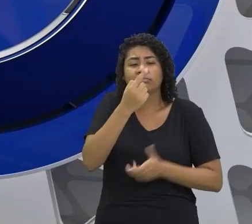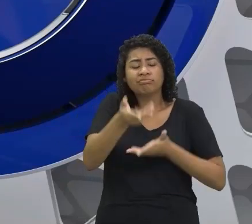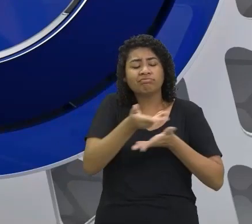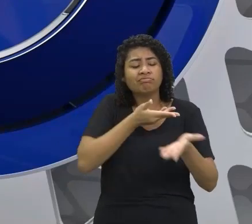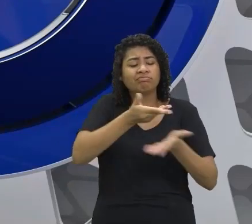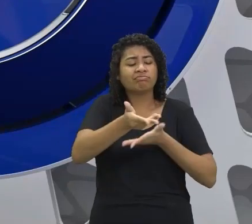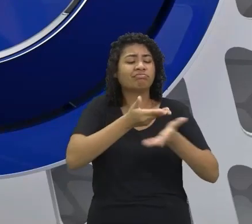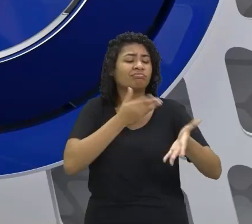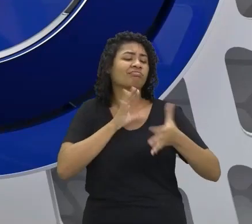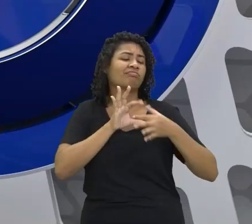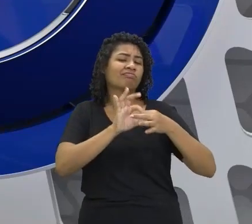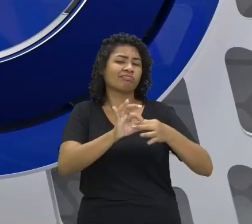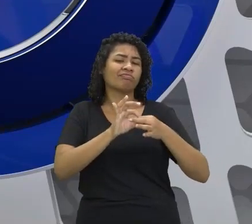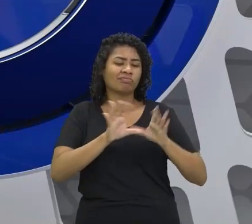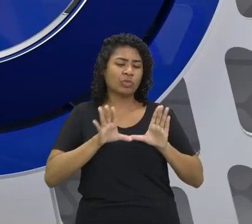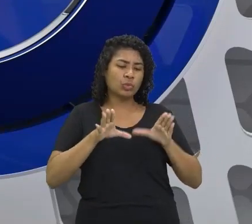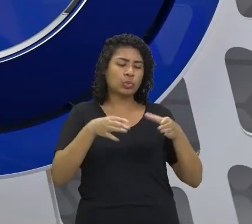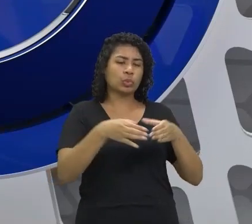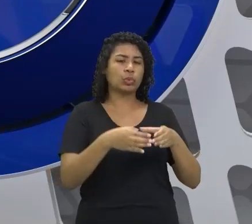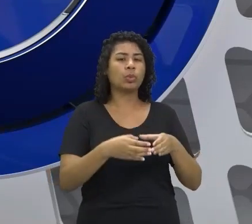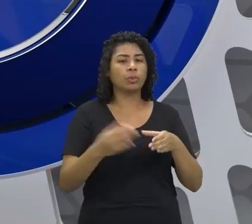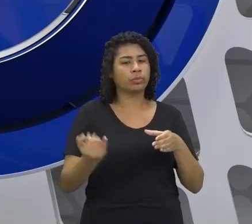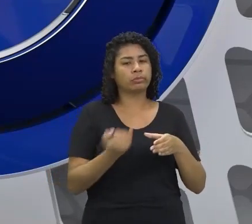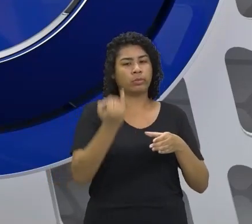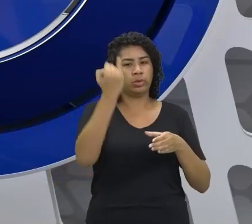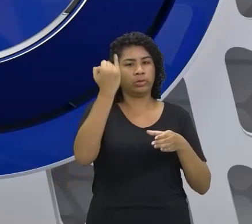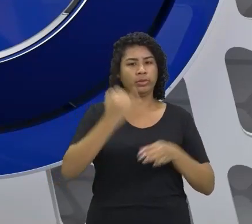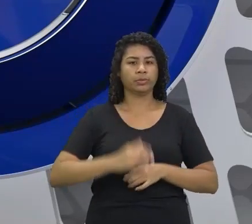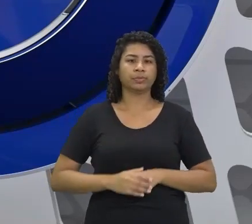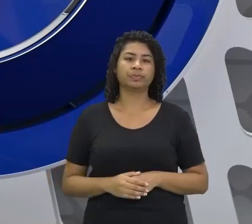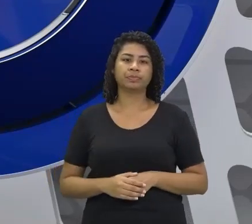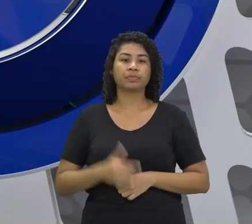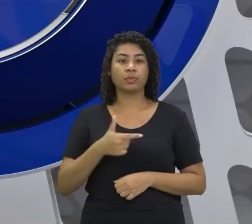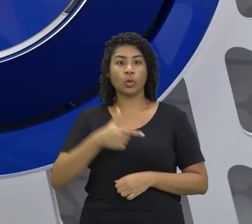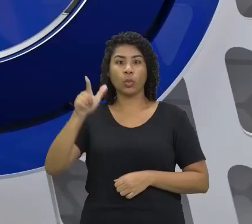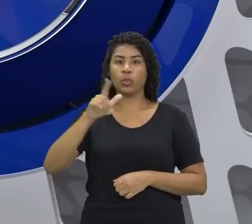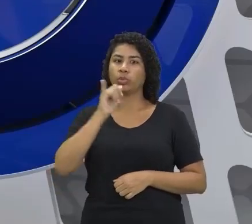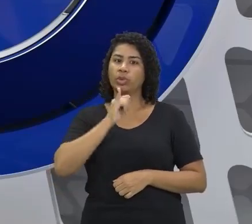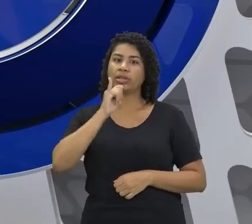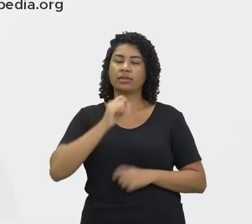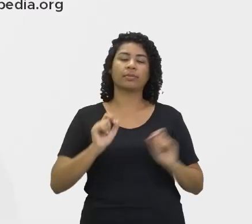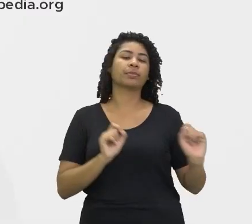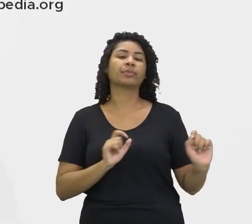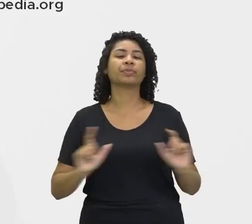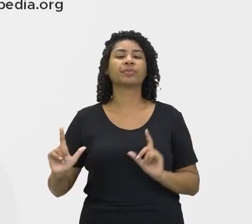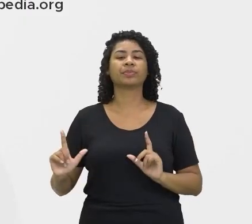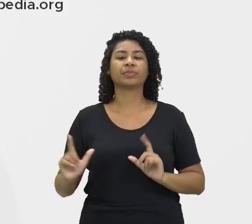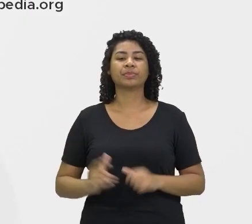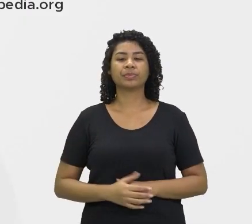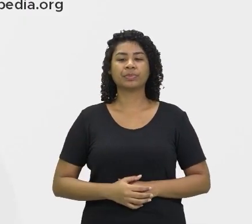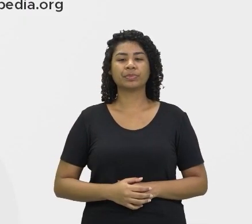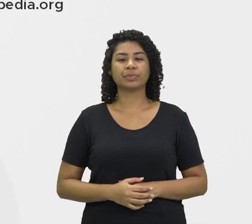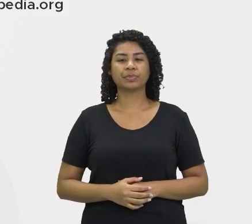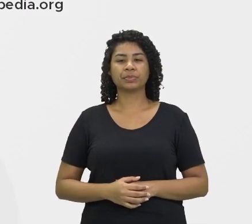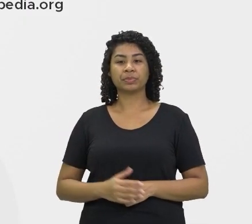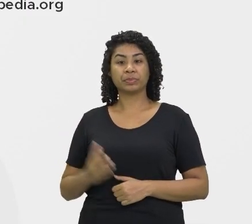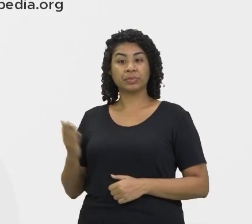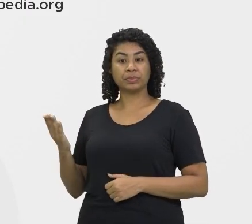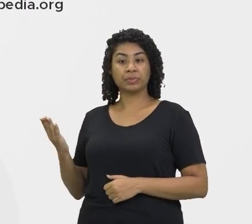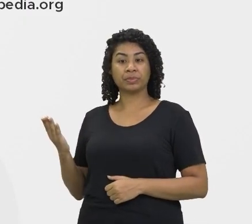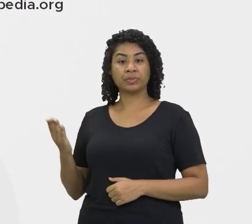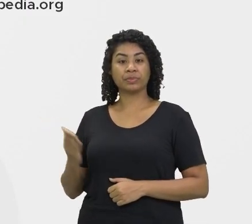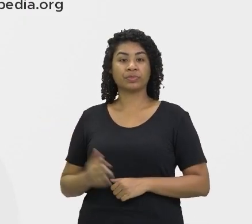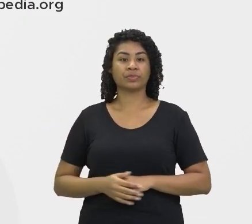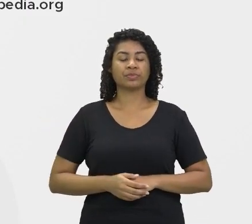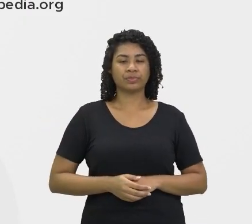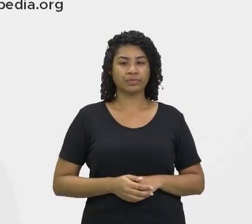vão viver a coletividade. Vamos agora para outros exemplos práticos agora? Olha só, isso aqui é